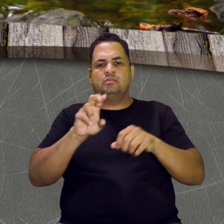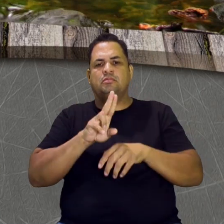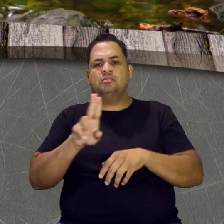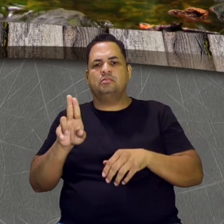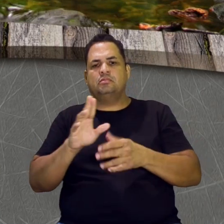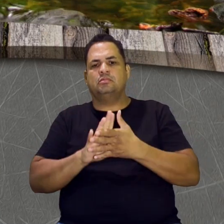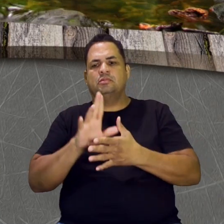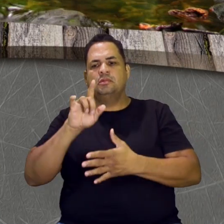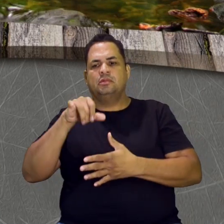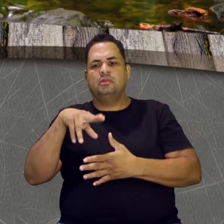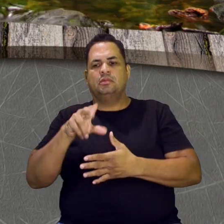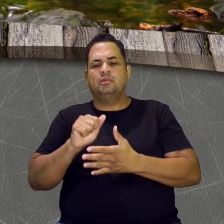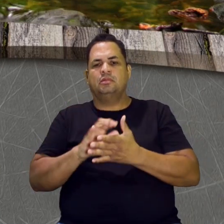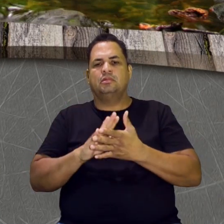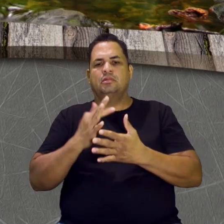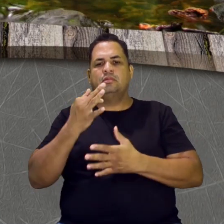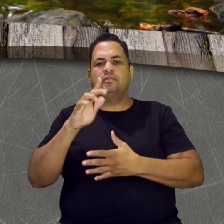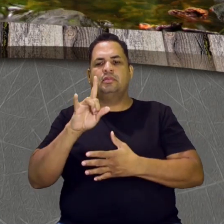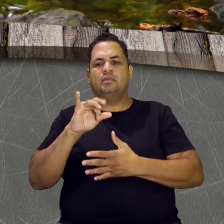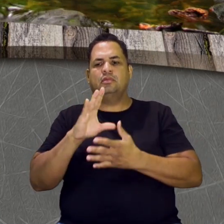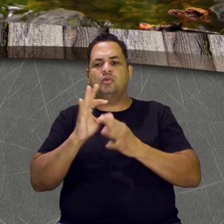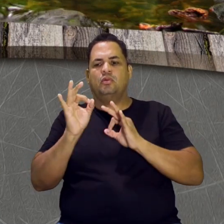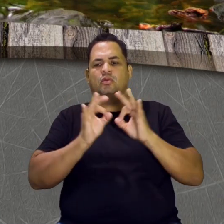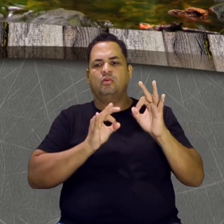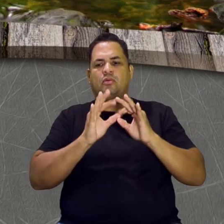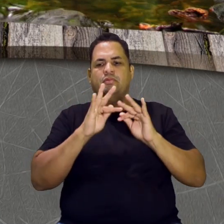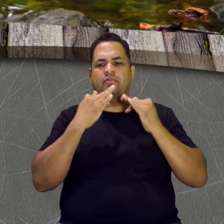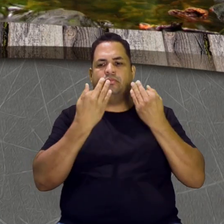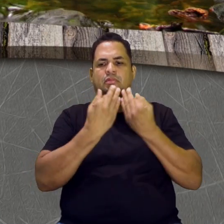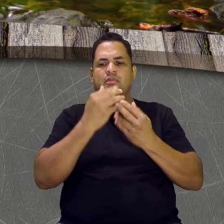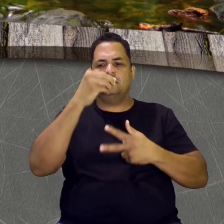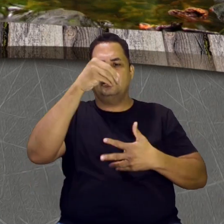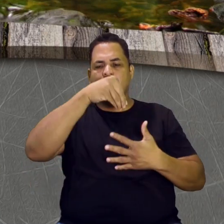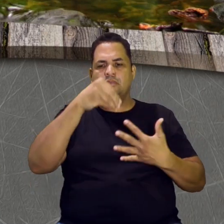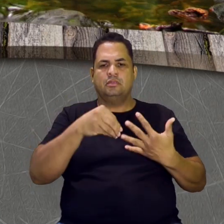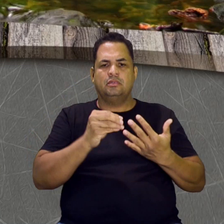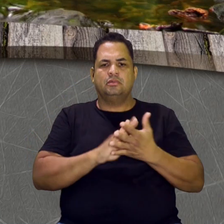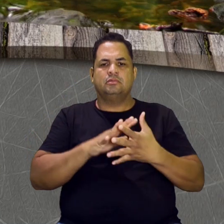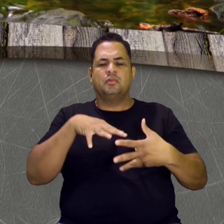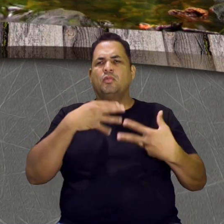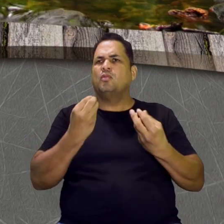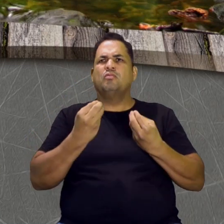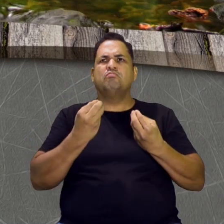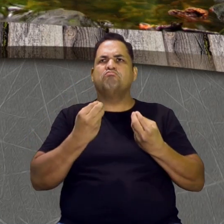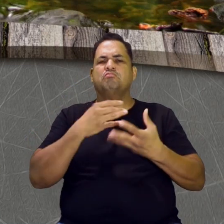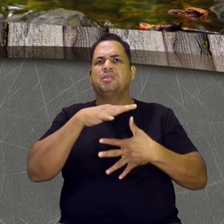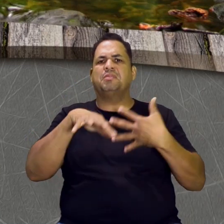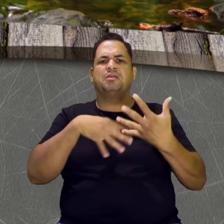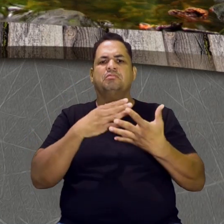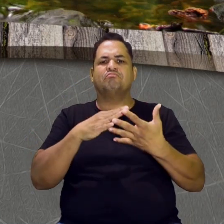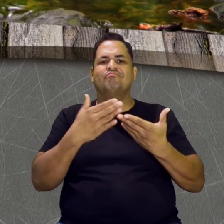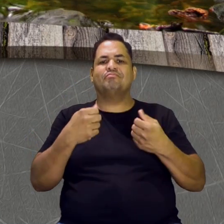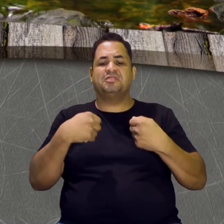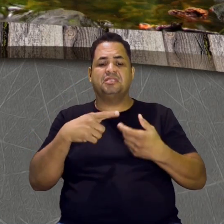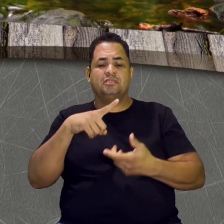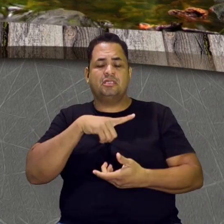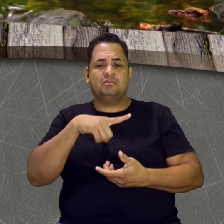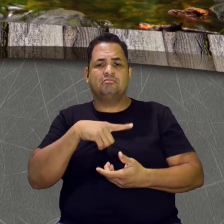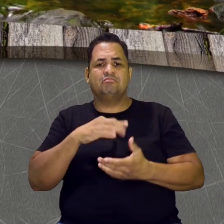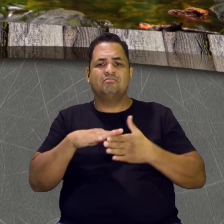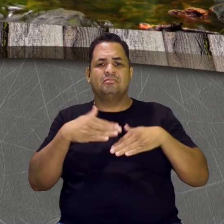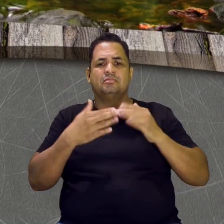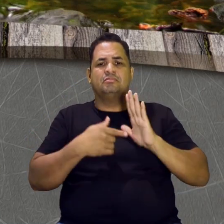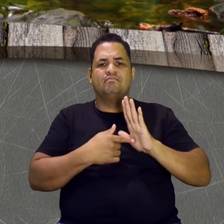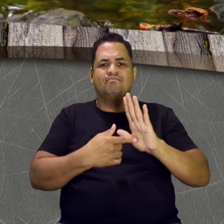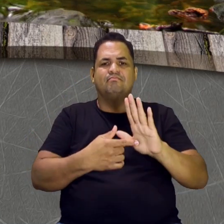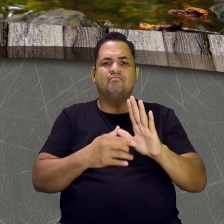de Linneu, reino, filo, classe, ordem, família, gênero, espécie, a bagunça que seria isso tudo. Porque quando a gente vai apresentar para